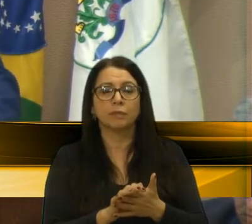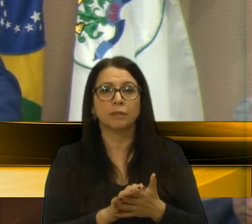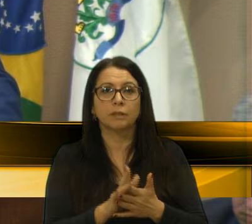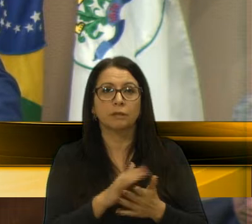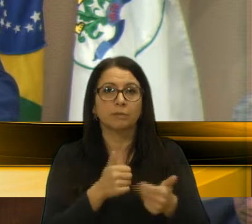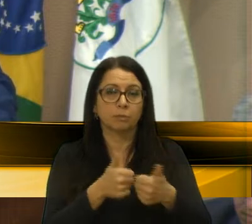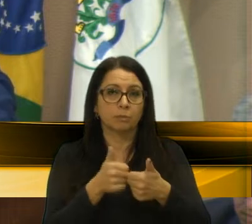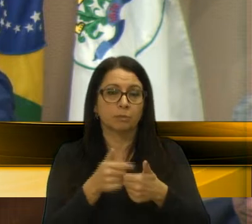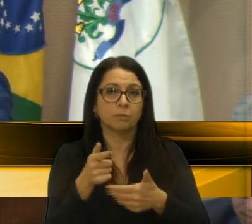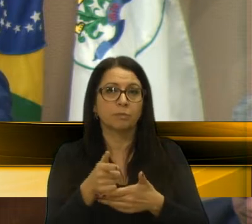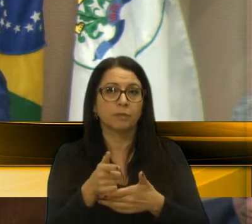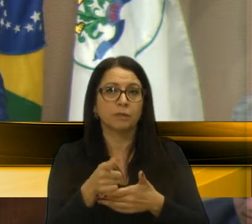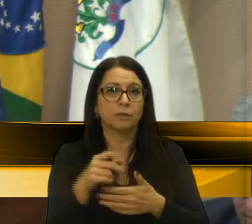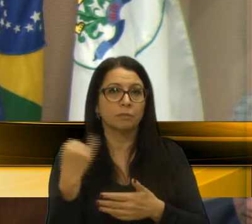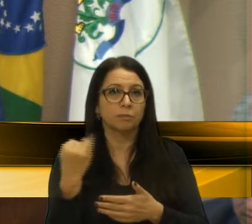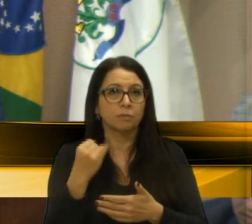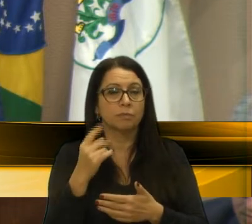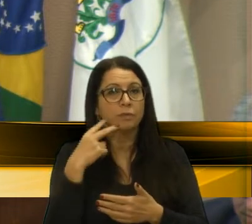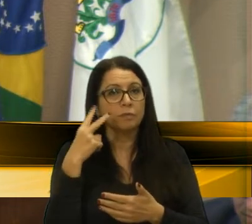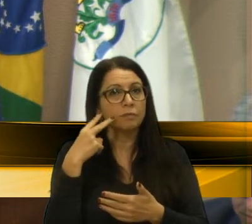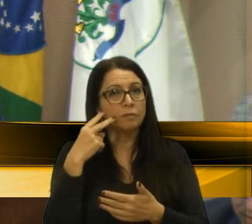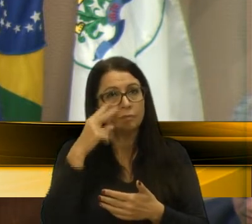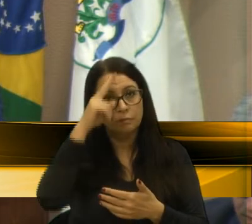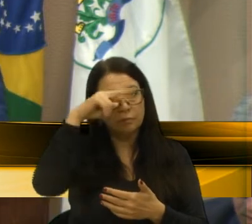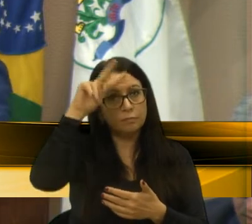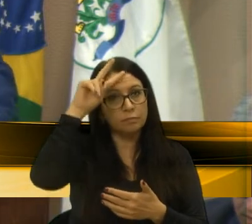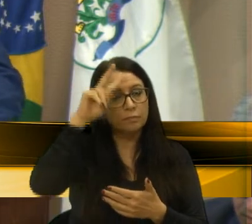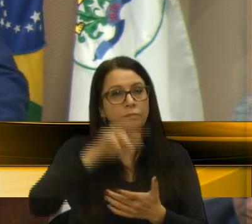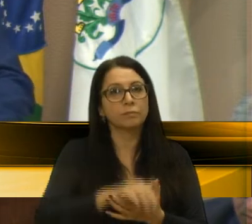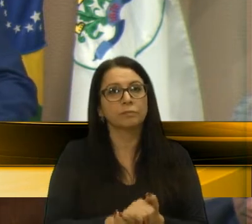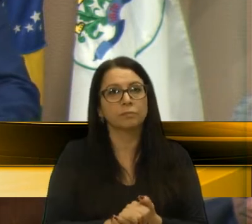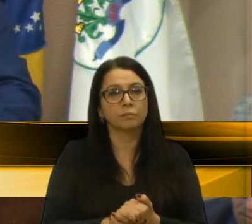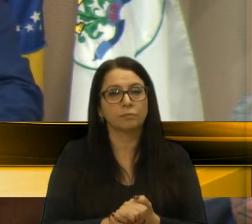proximidade que são importantes. Vereador Edson.